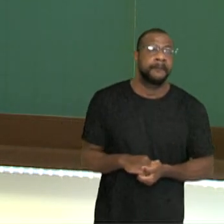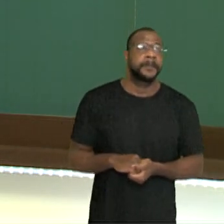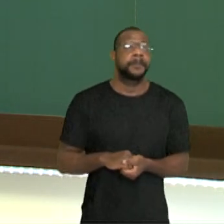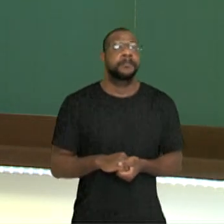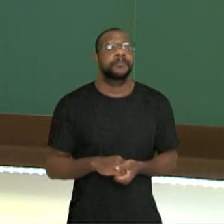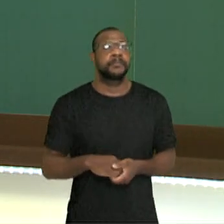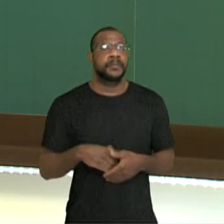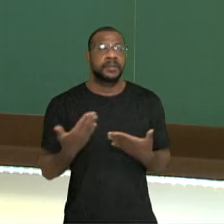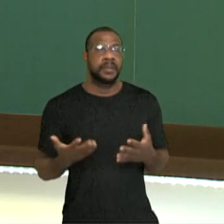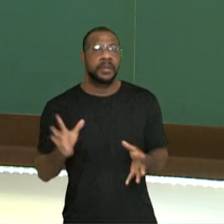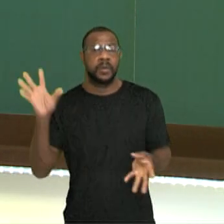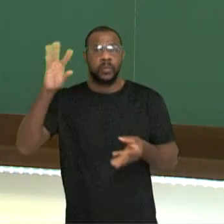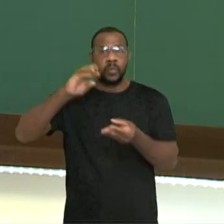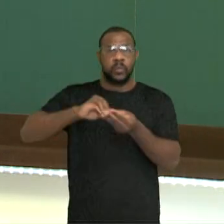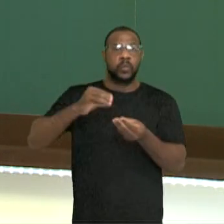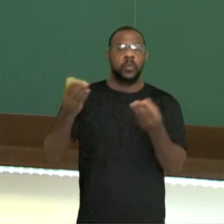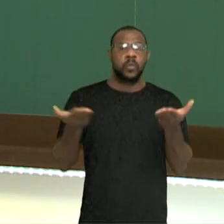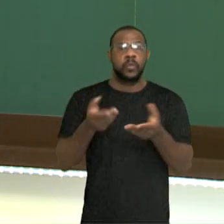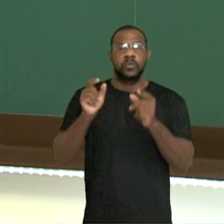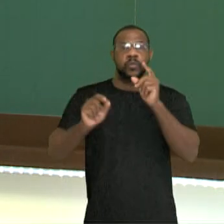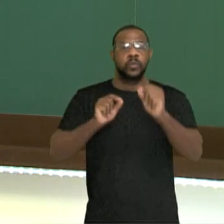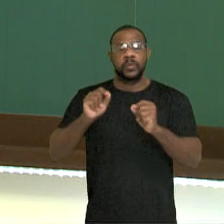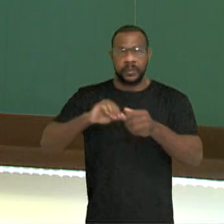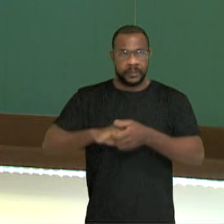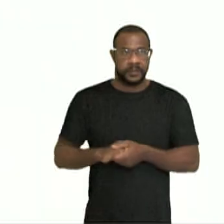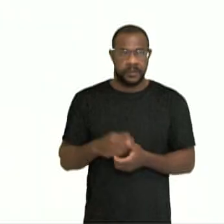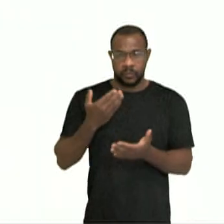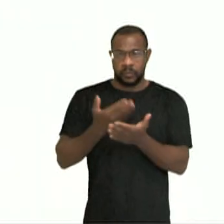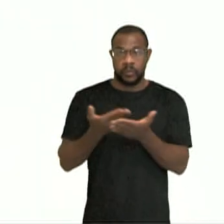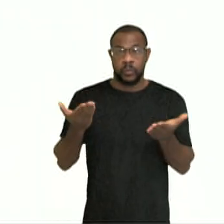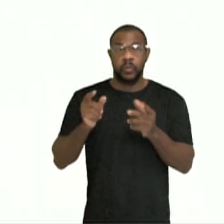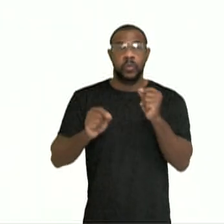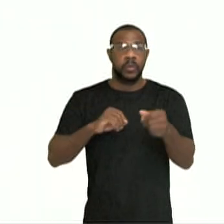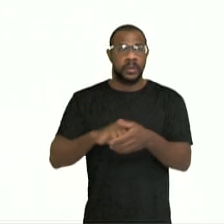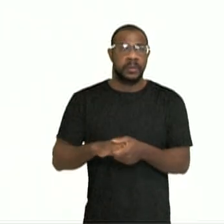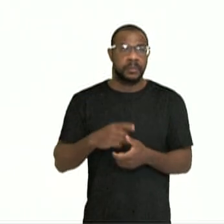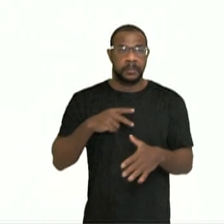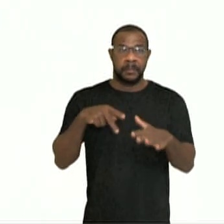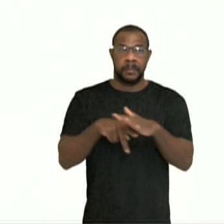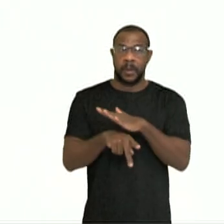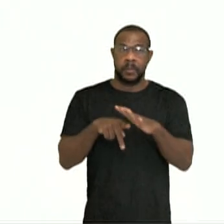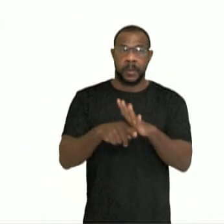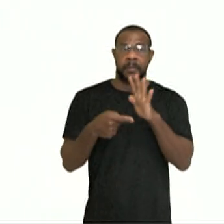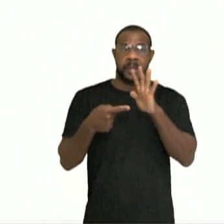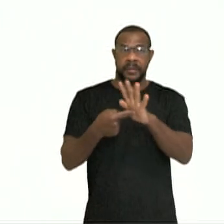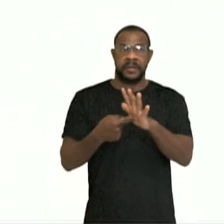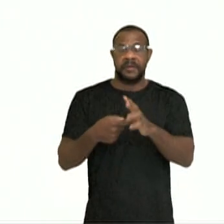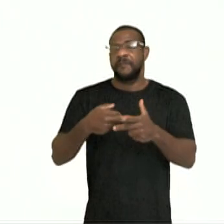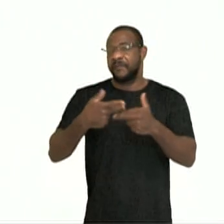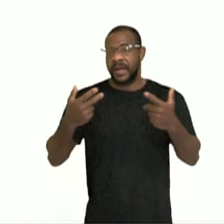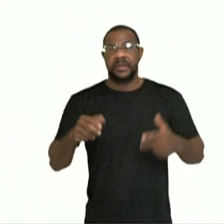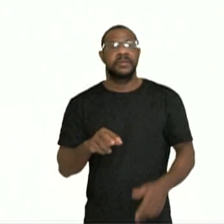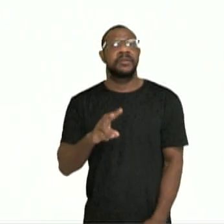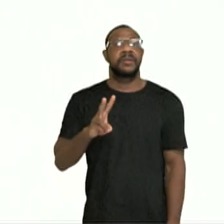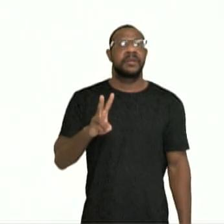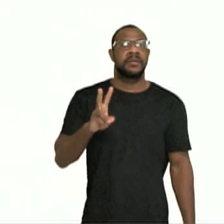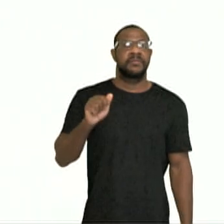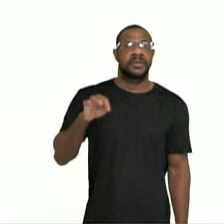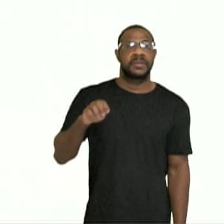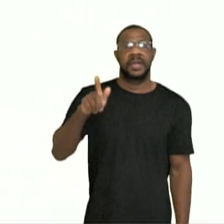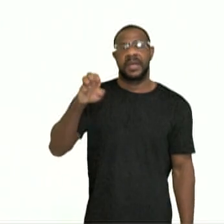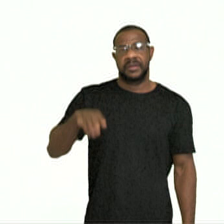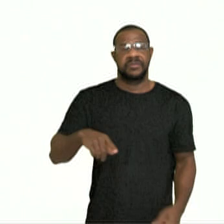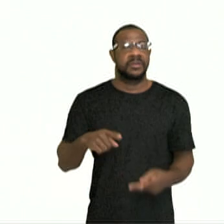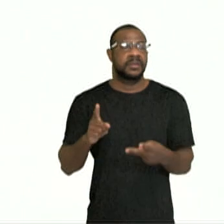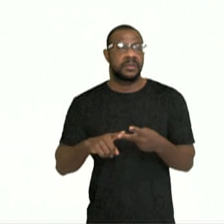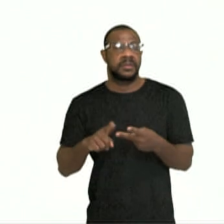ver o que a gente comentou nesse vídeo de hoje. Nós falamos sobre poupar, apresenta várias vantagens, como